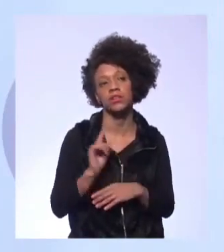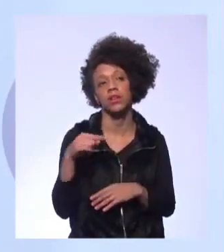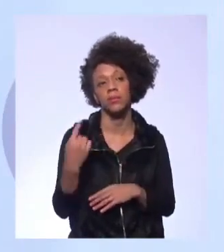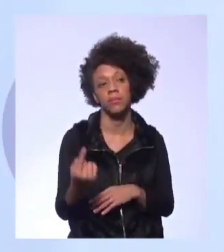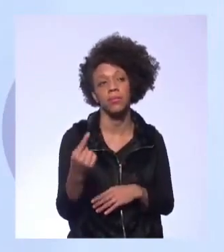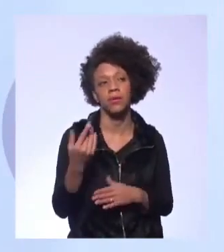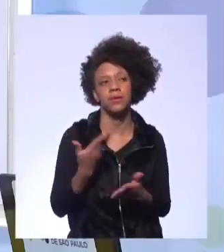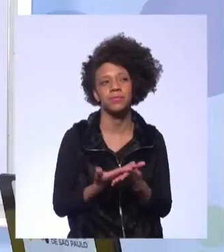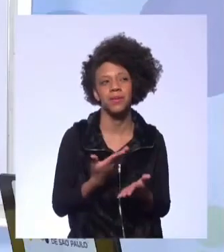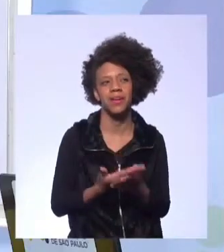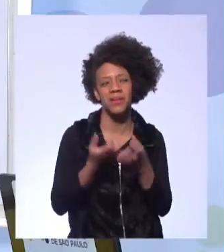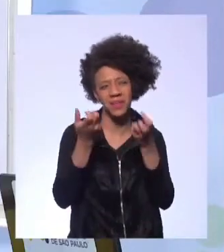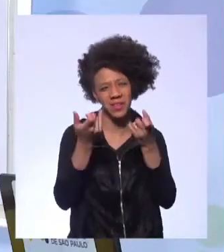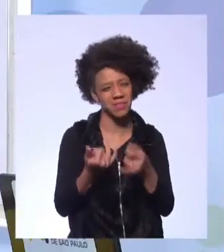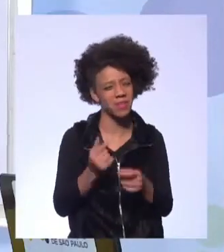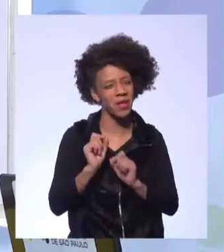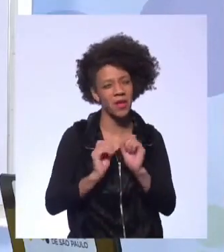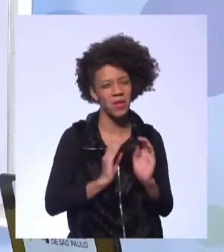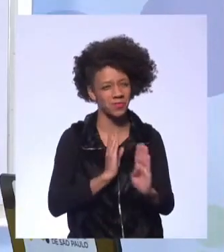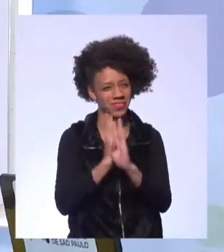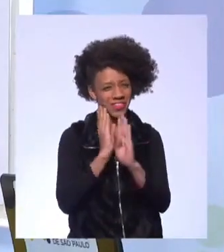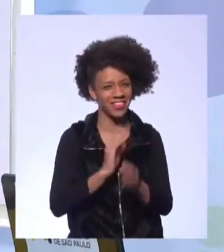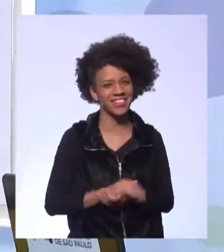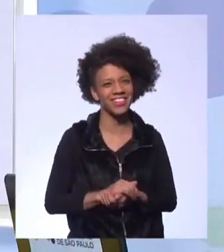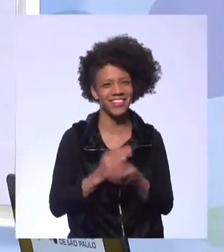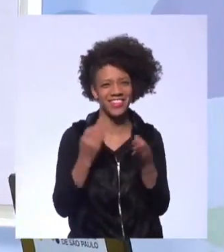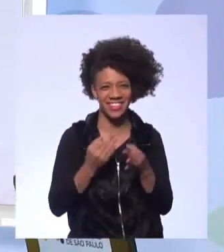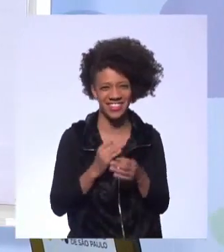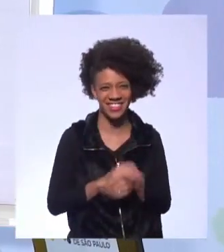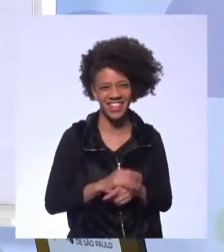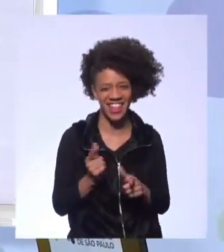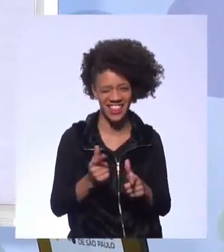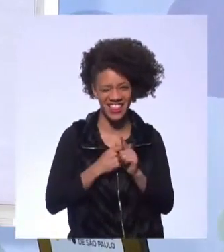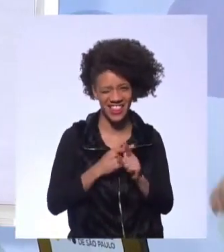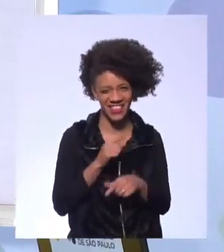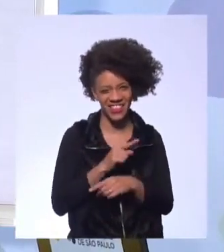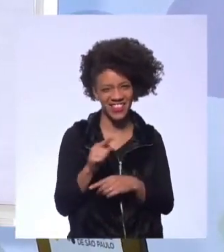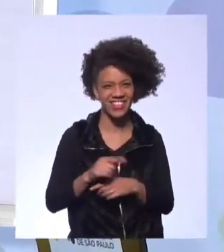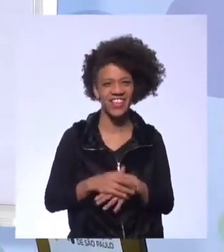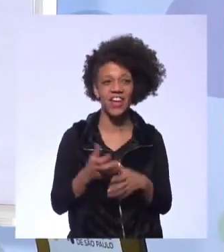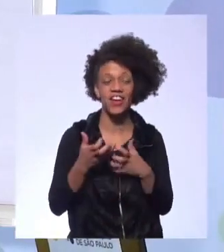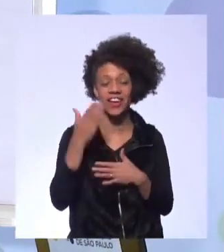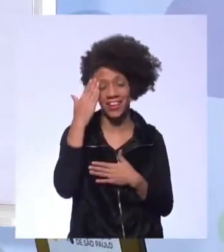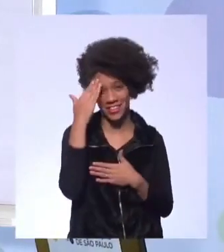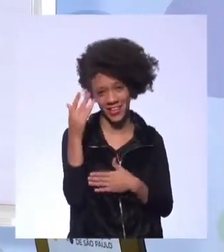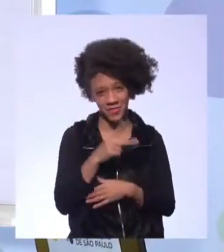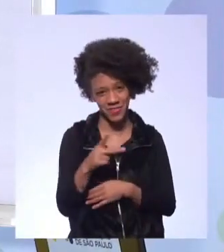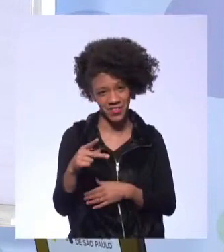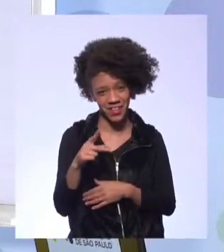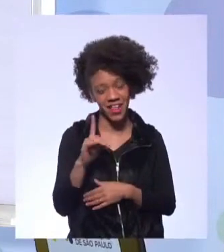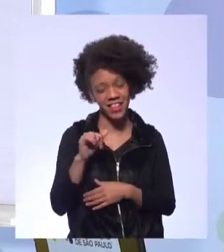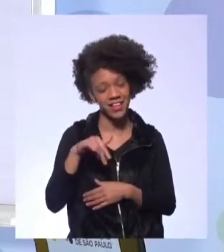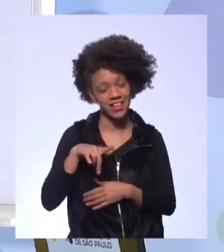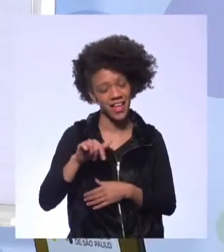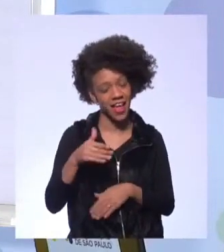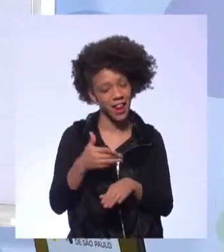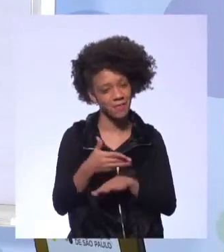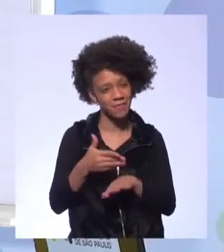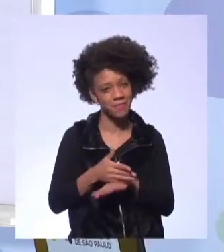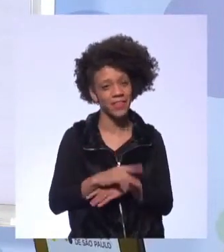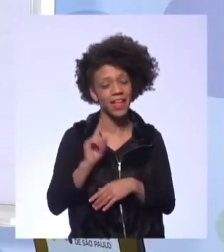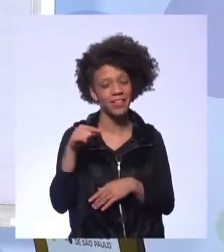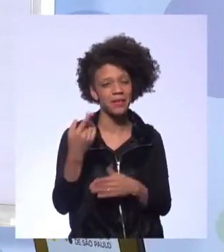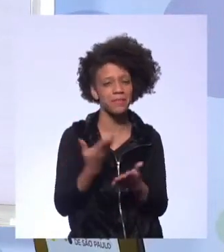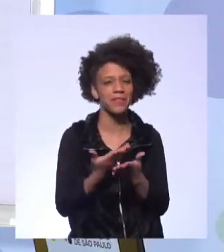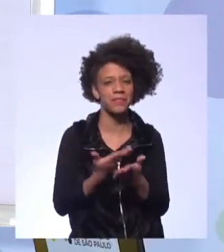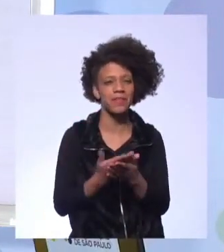aula eu explico para vocês como eu chego nesse valor, perfeito? Fico devendo para vocês. Eu quero agradecer à professora Daniela pela participação. Até a próxima